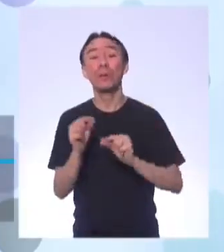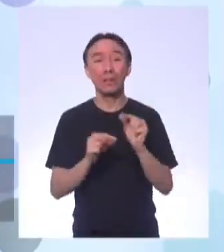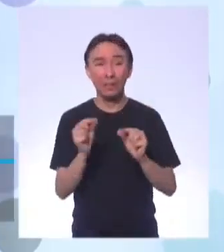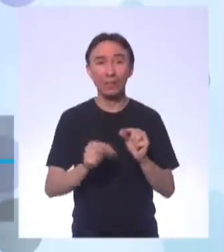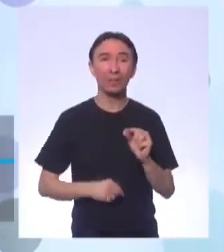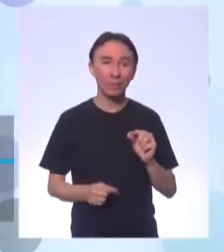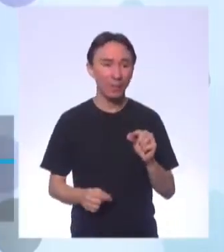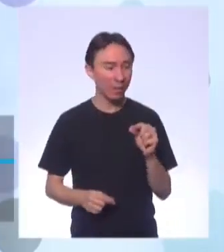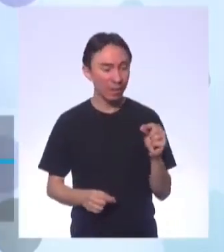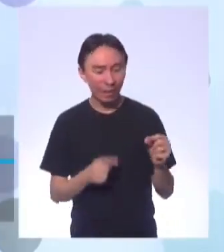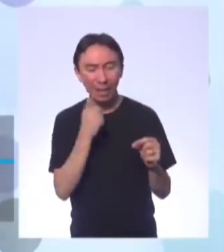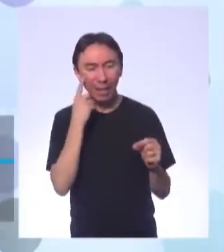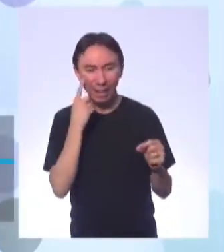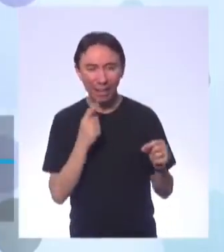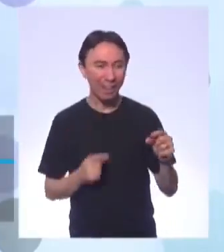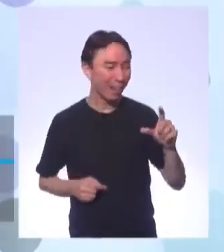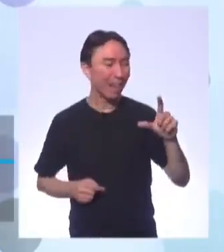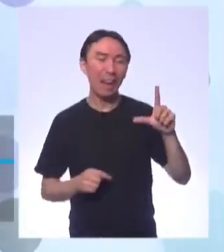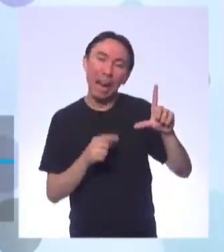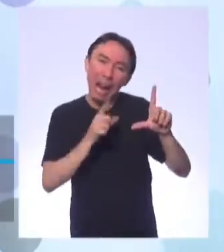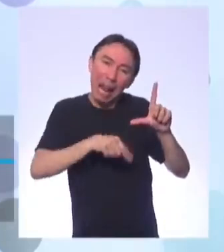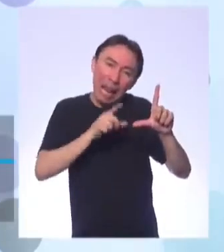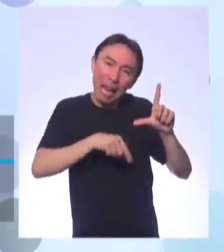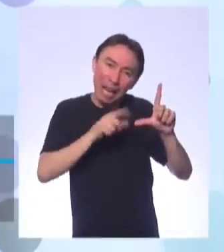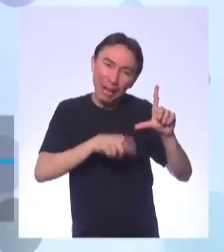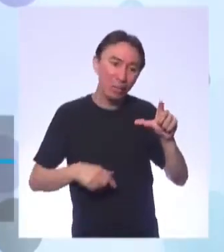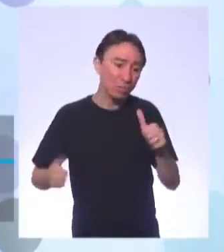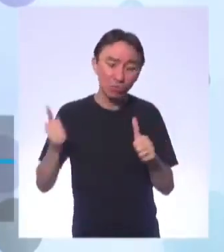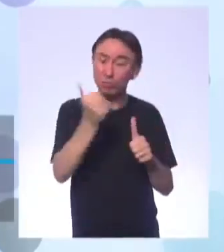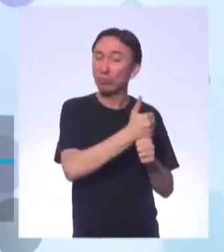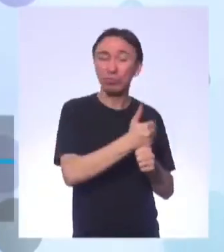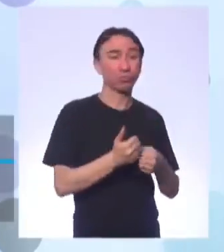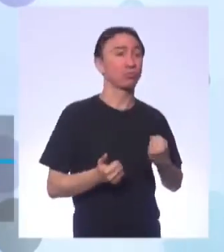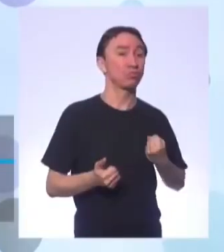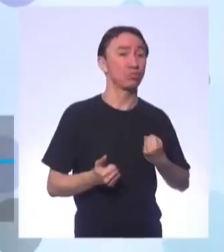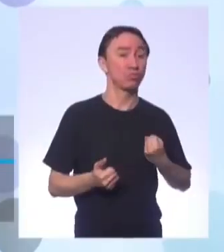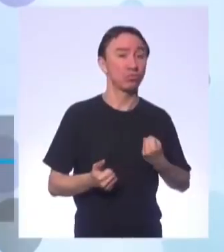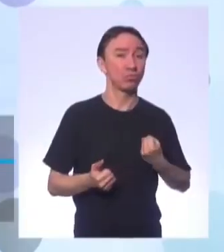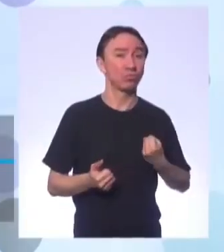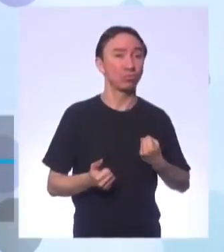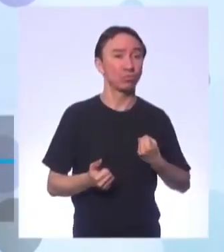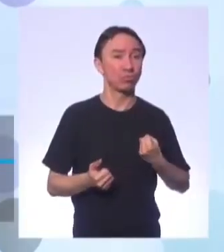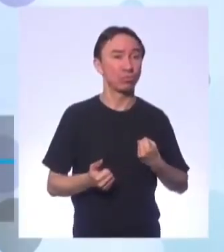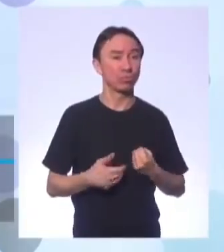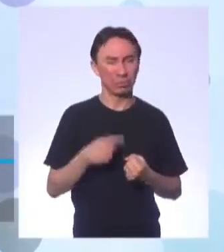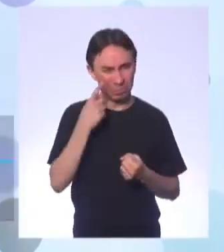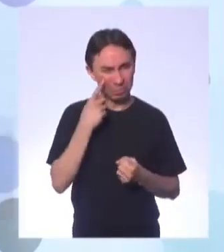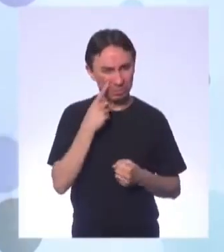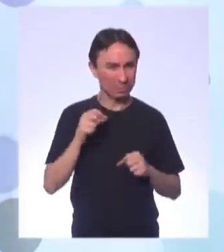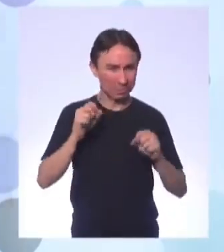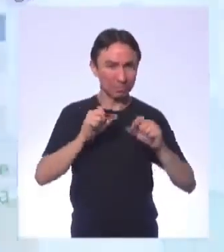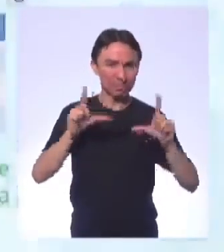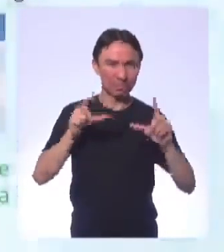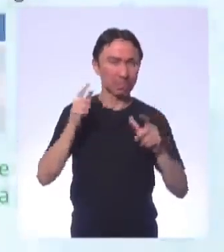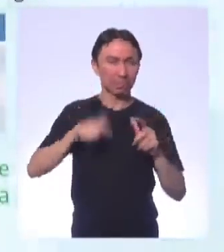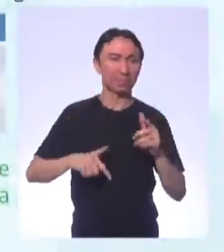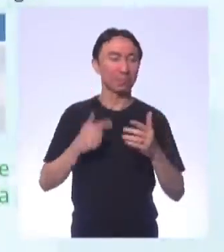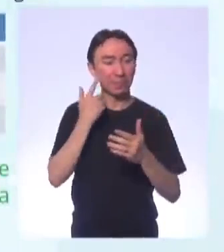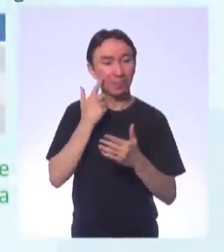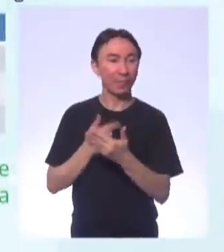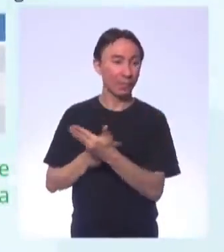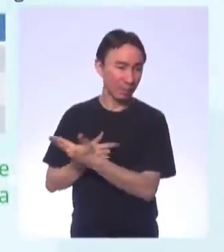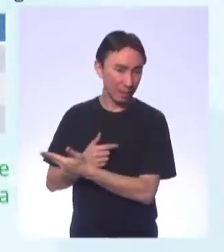os valores aí eu fui na no caso né equação toda bonitinha e eu substitui o valores que que está acontecendo Pode pôr na tela Então